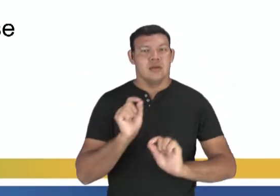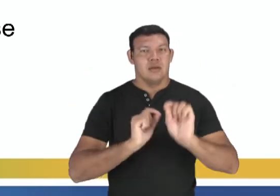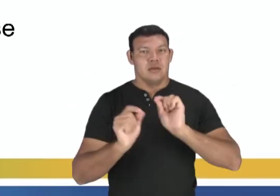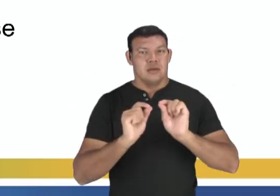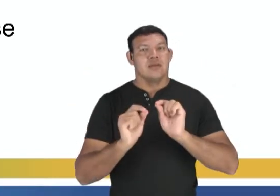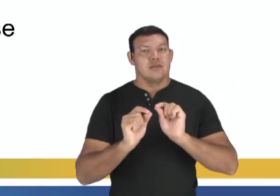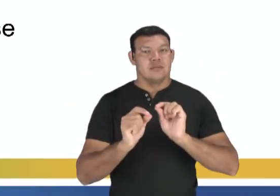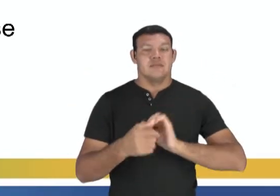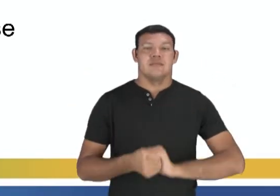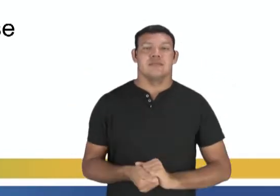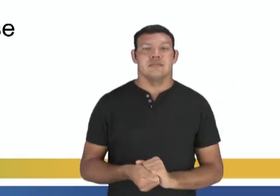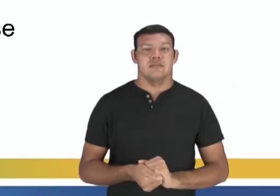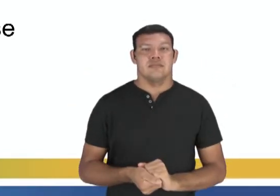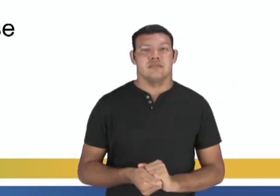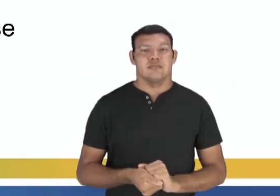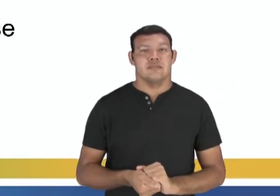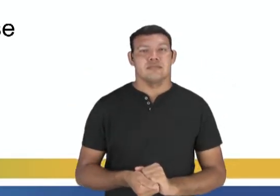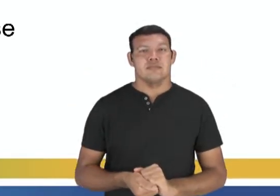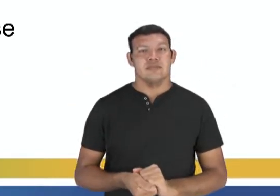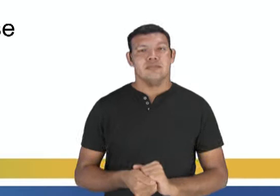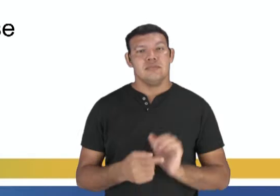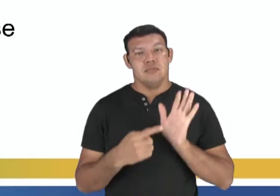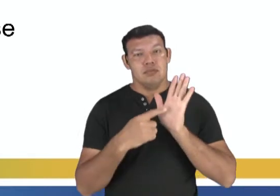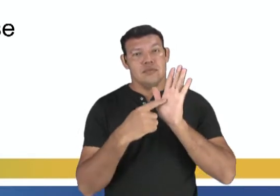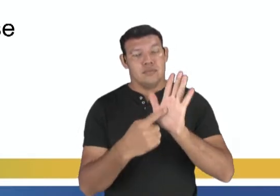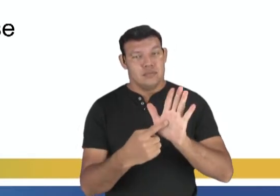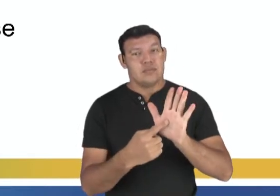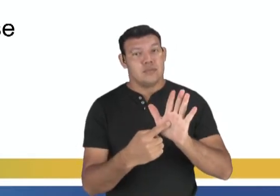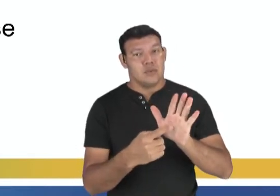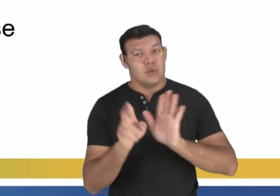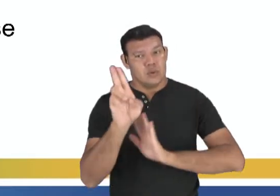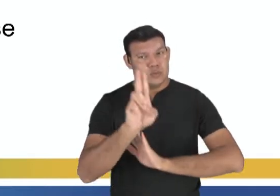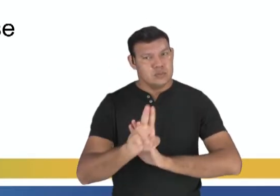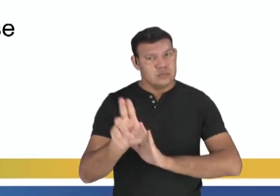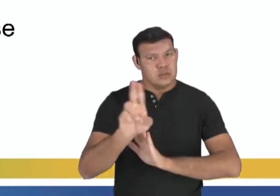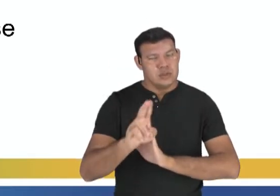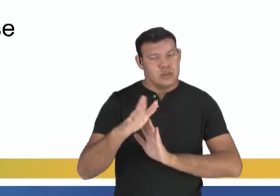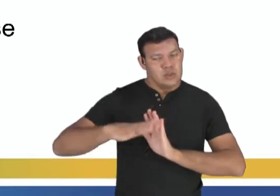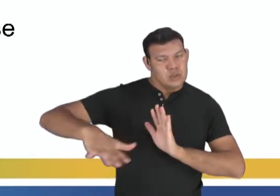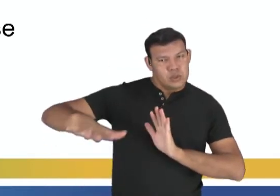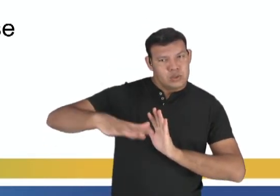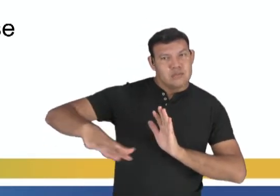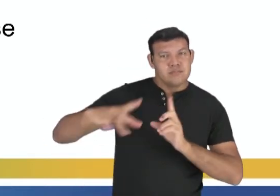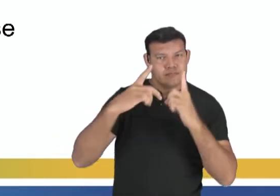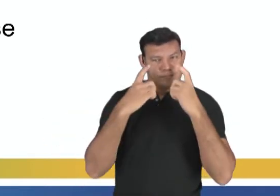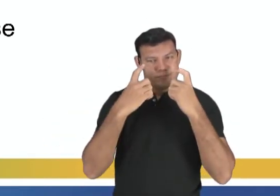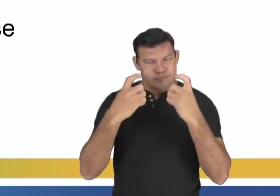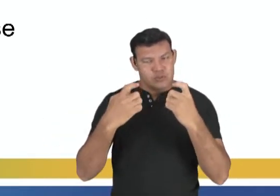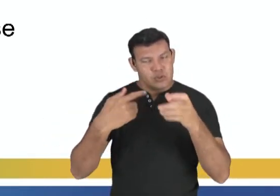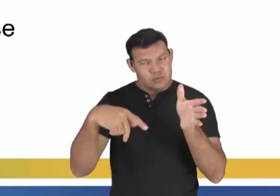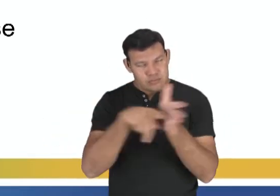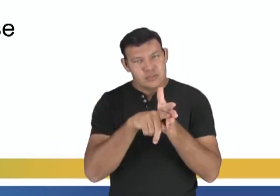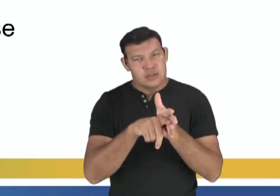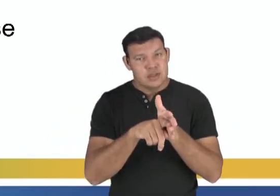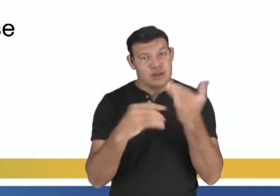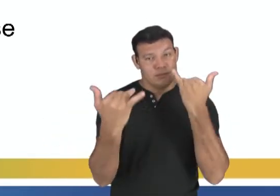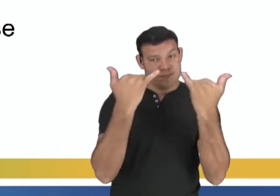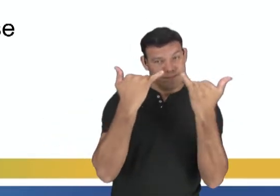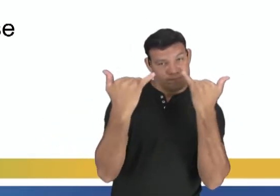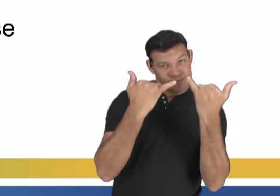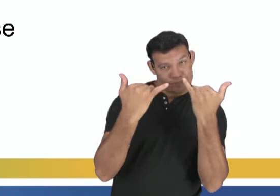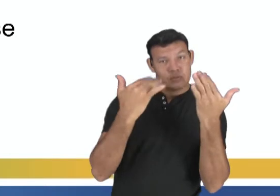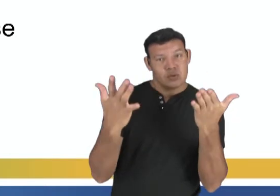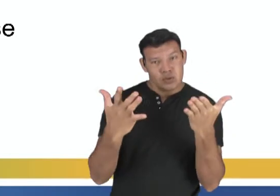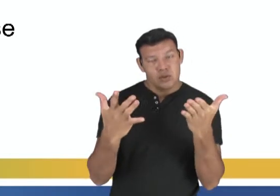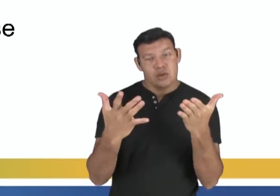A apresentação do tratamento, né? Vai depender da área de interesse. É o restante, as informações que vão